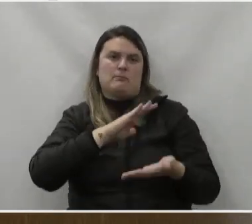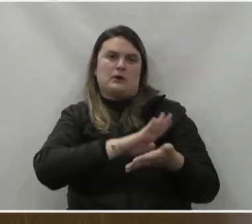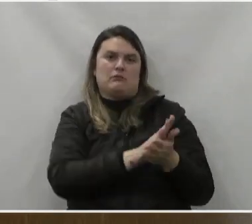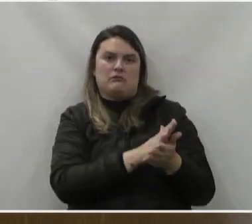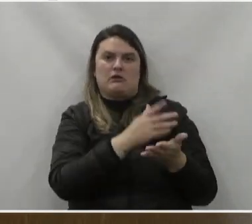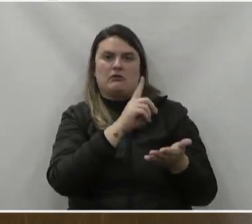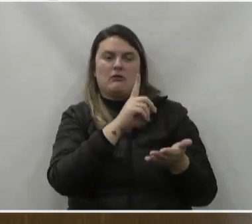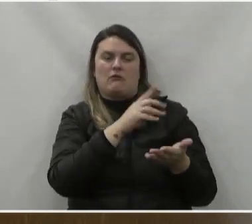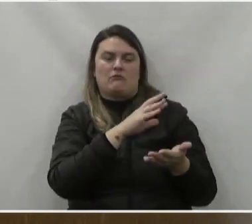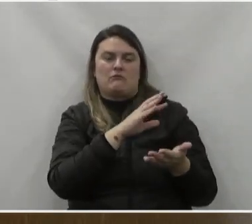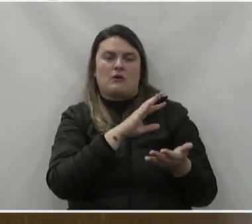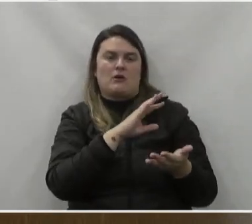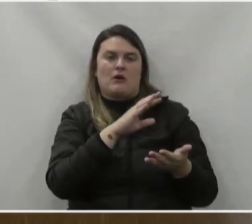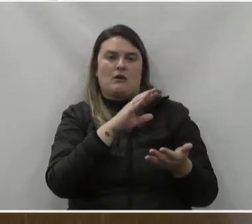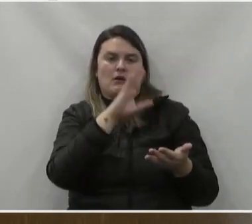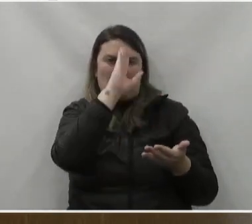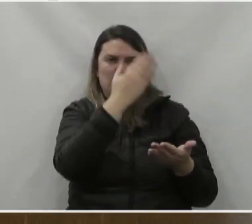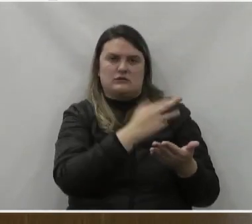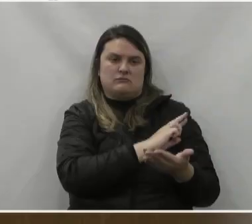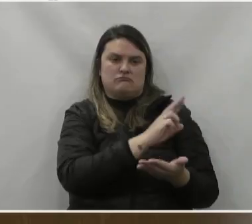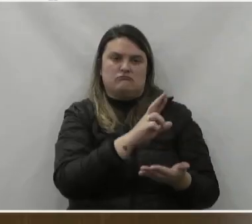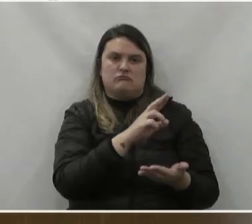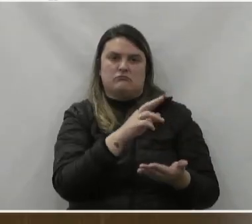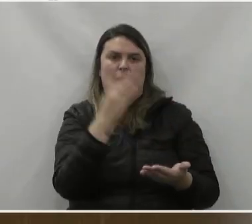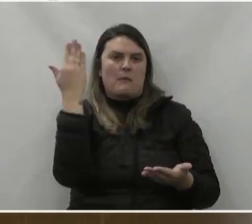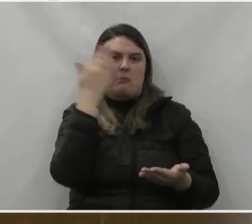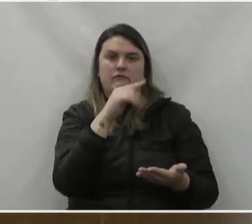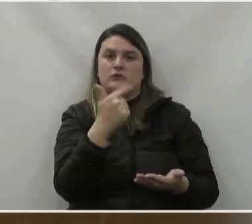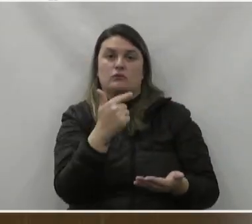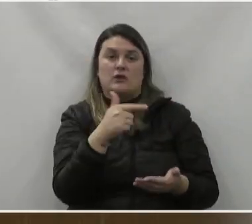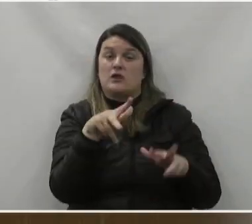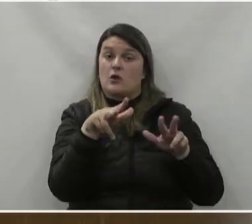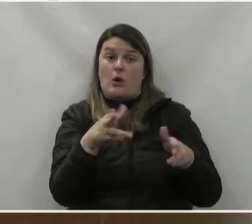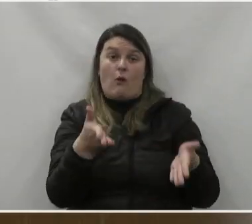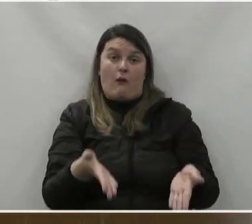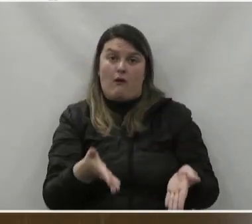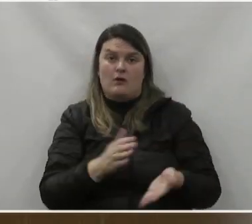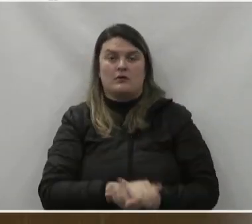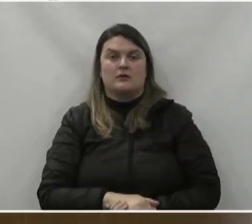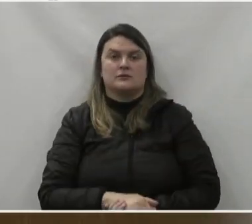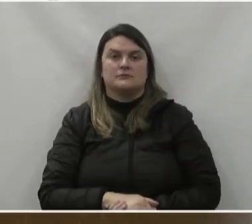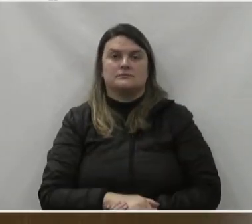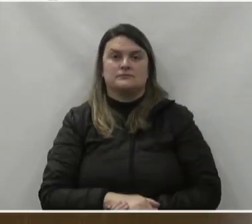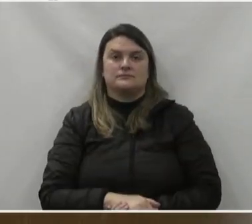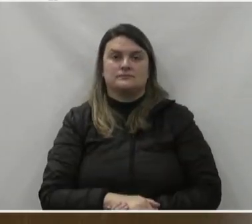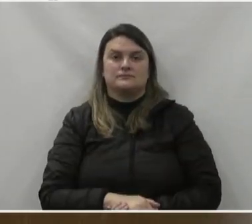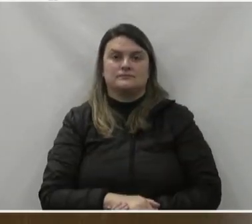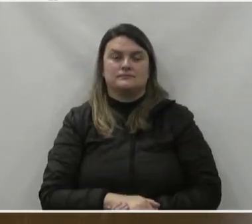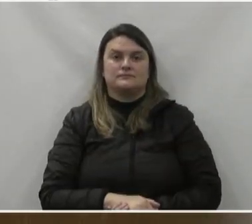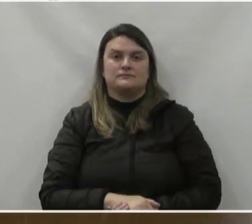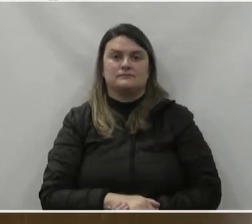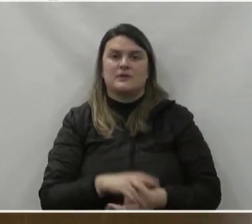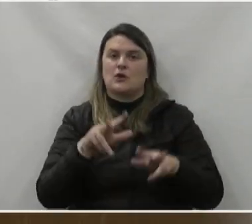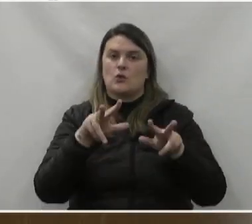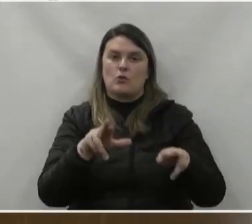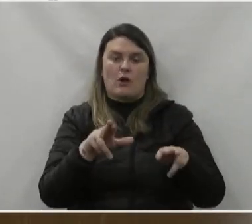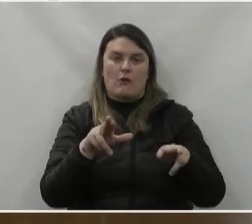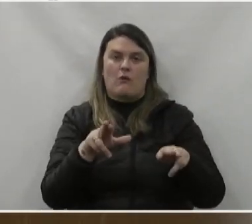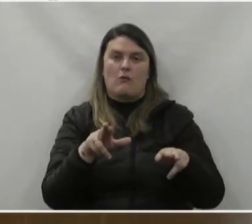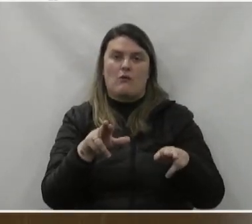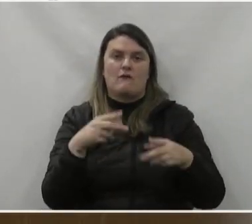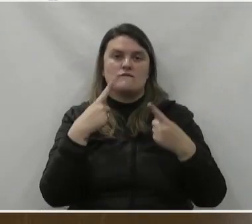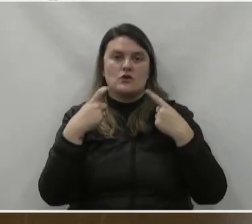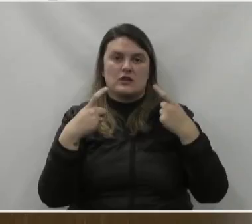tolerância religiosa. Isso foi comprovado que não existiu, igual o que está acontecendo agora, né? Igual essa forma de